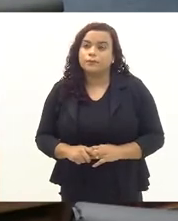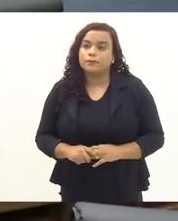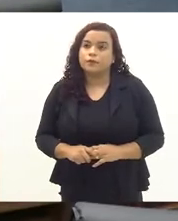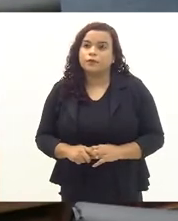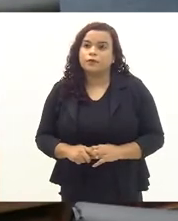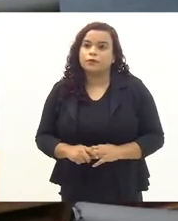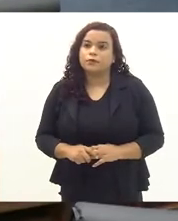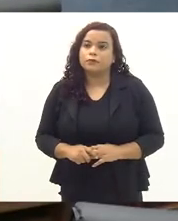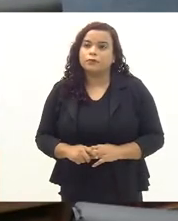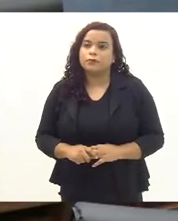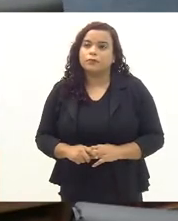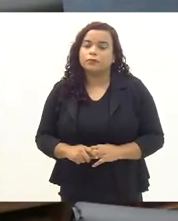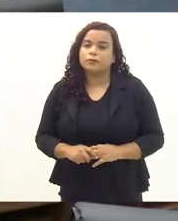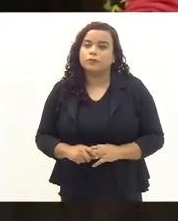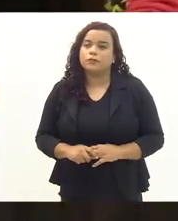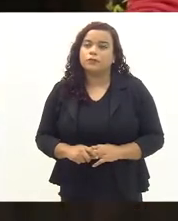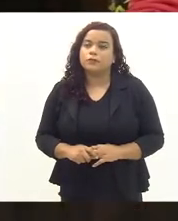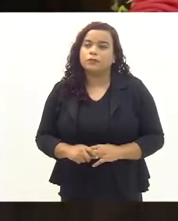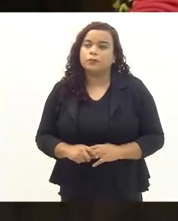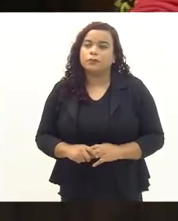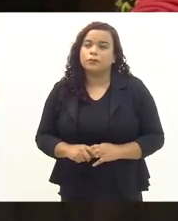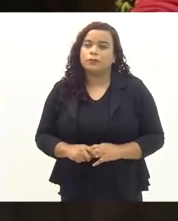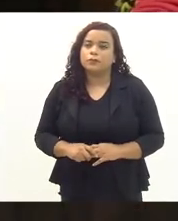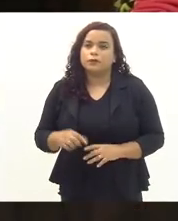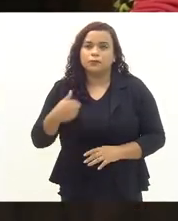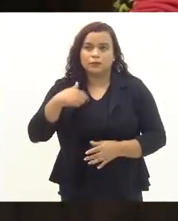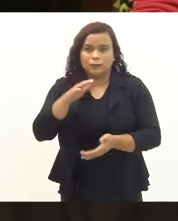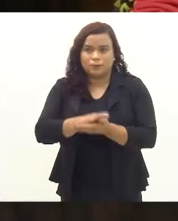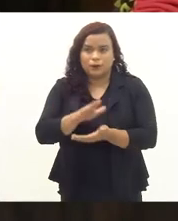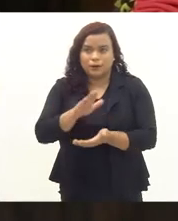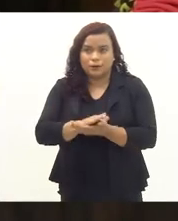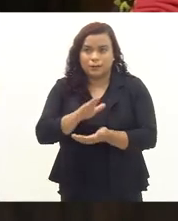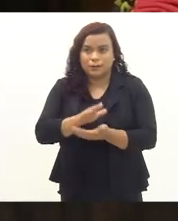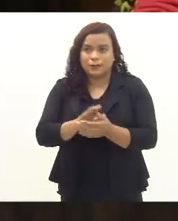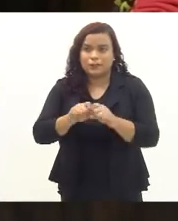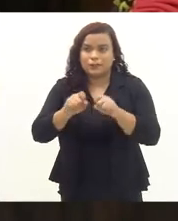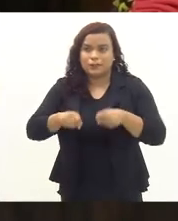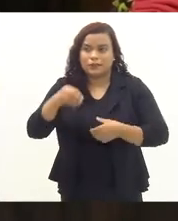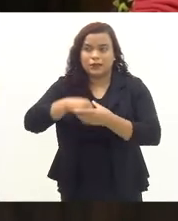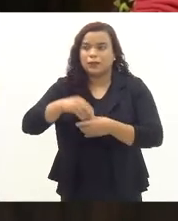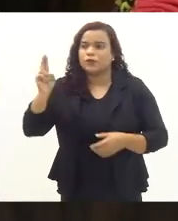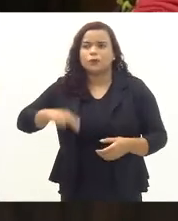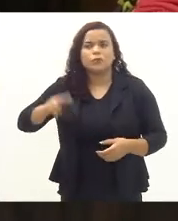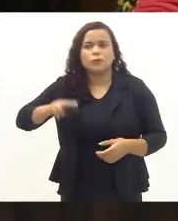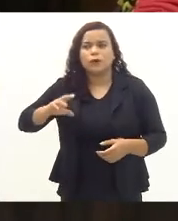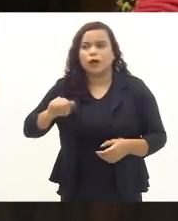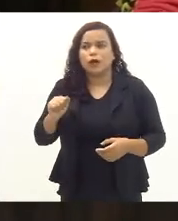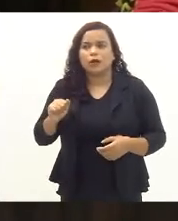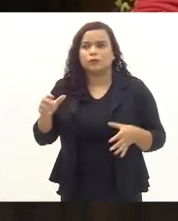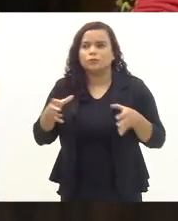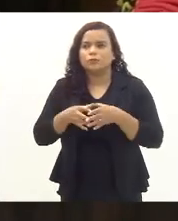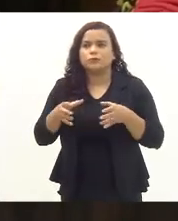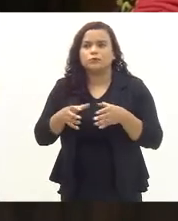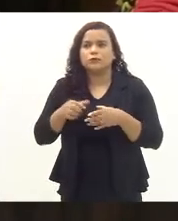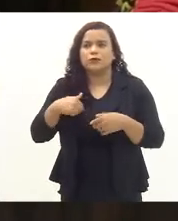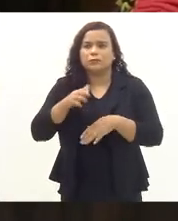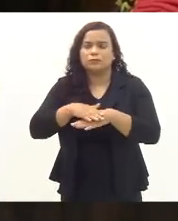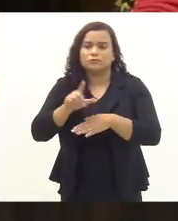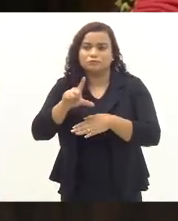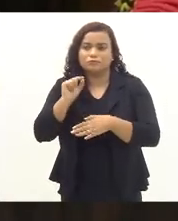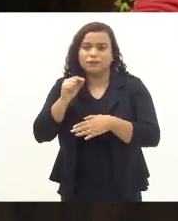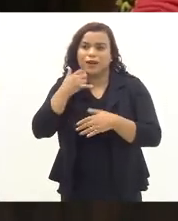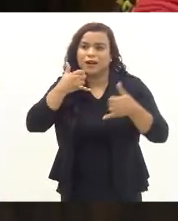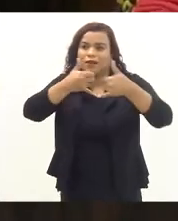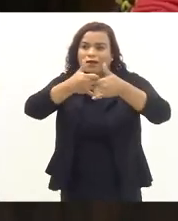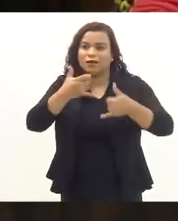eo Eu acho que eu nunca dei parabéns pelo pelo pelo sistema lá pelo pelo grupo que eu prefiro ligar e